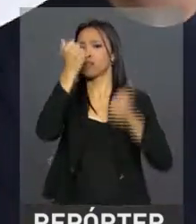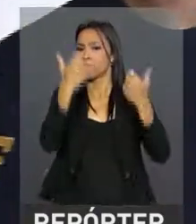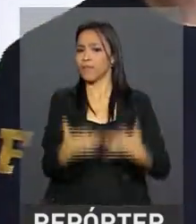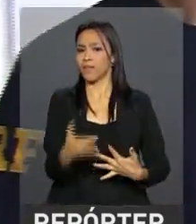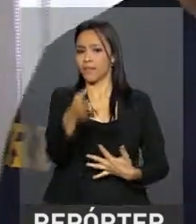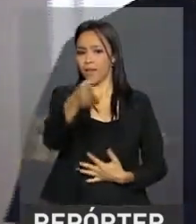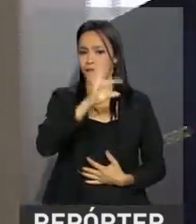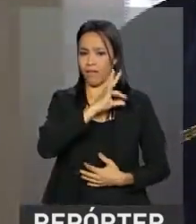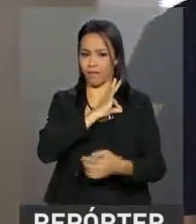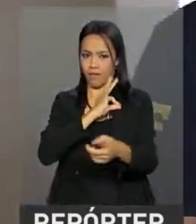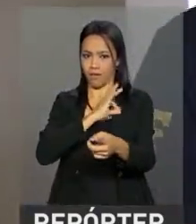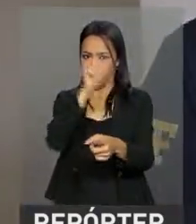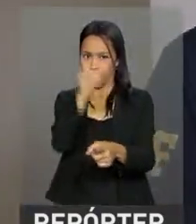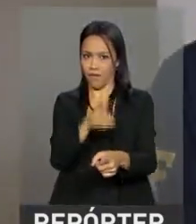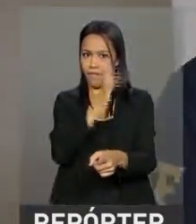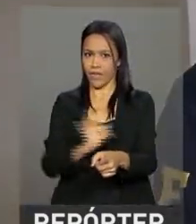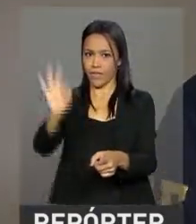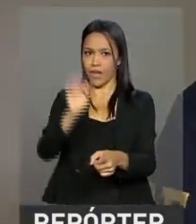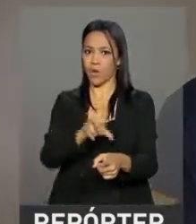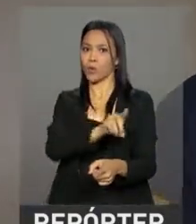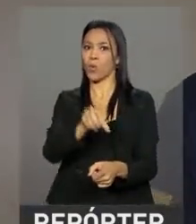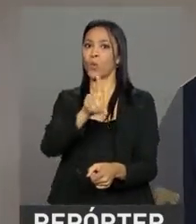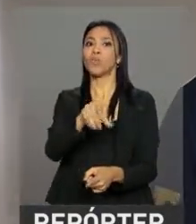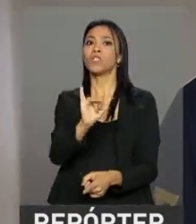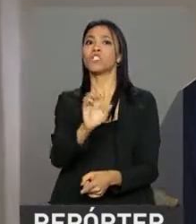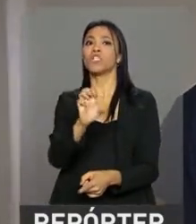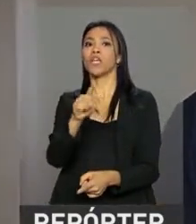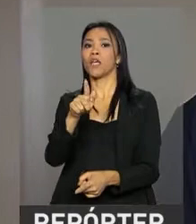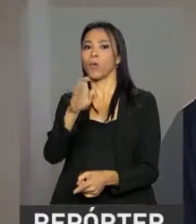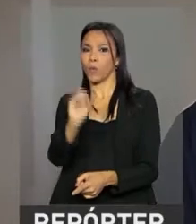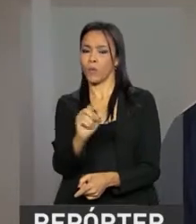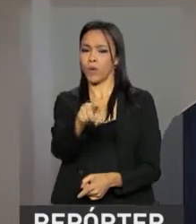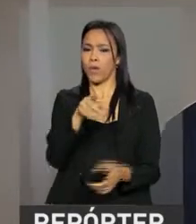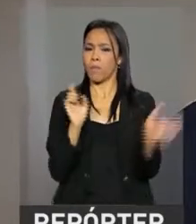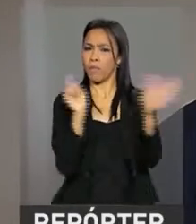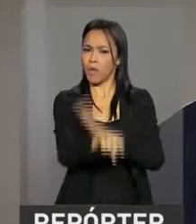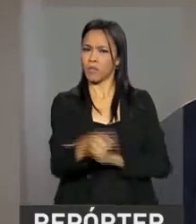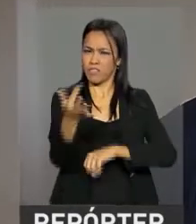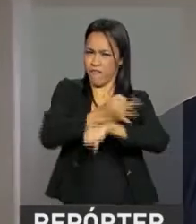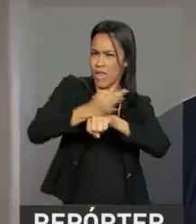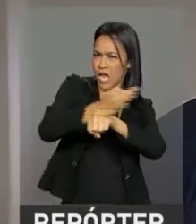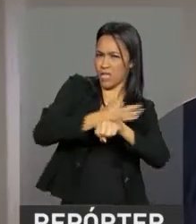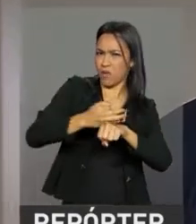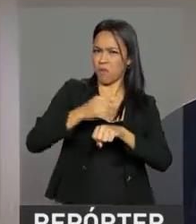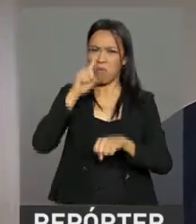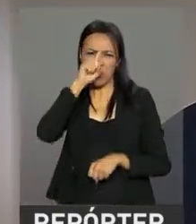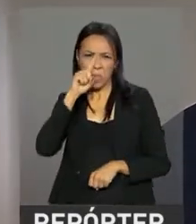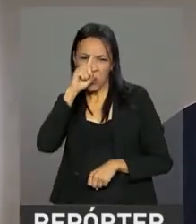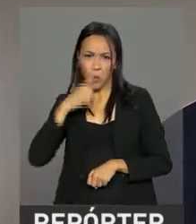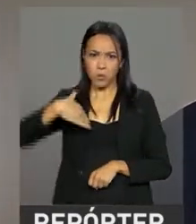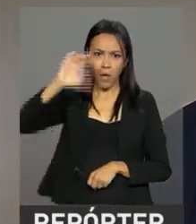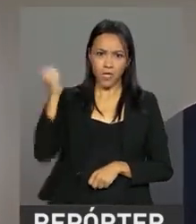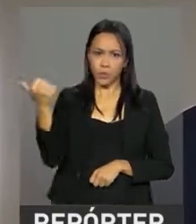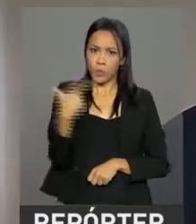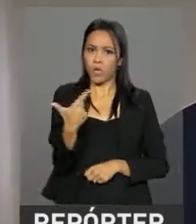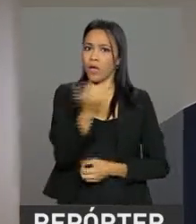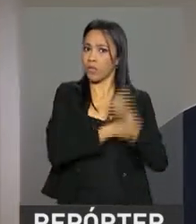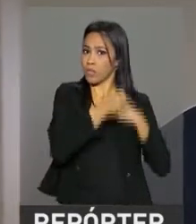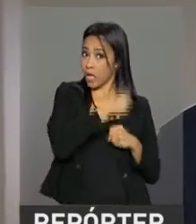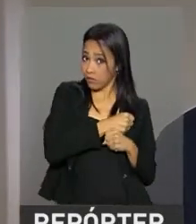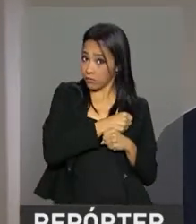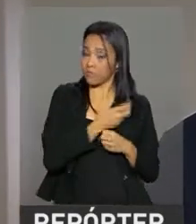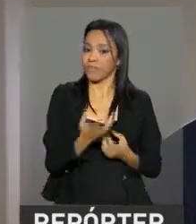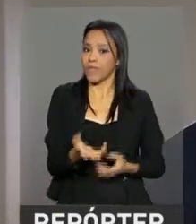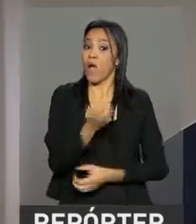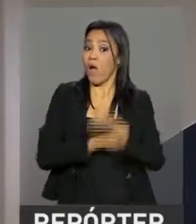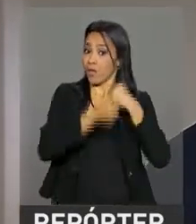da Polícia Rodoviária Federal, Diego Brandão. Diego, este feriadão de final de ano, ele foi menos violento em relação ao ano passado? Bom, ano